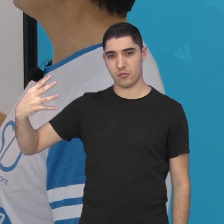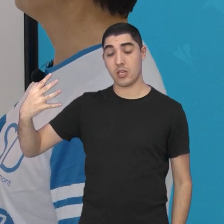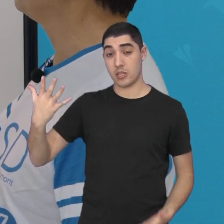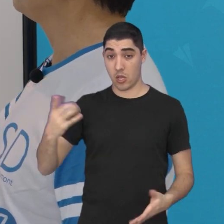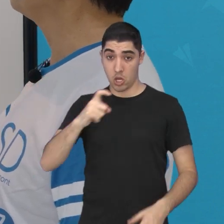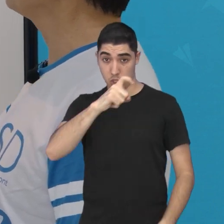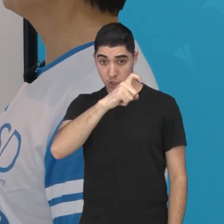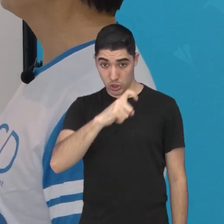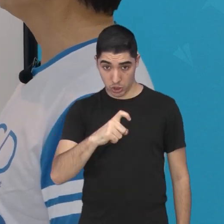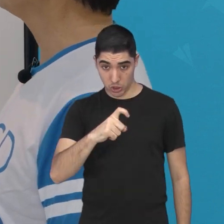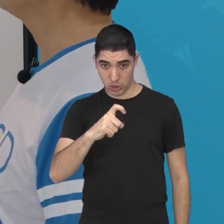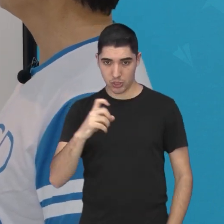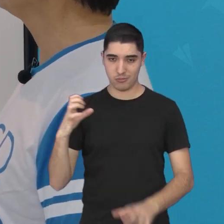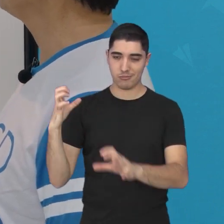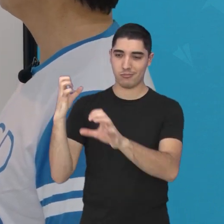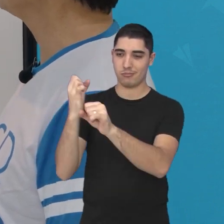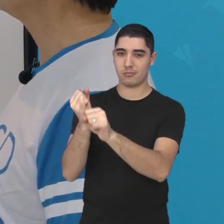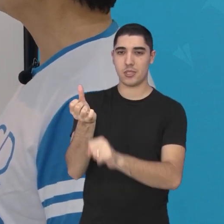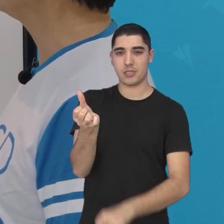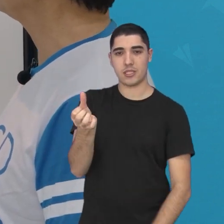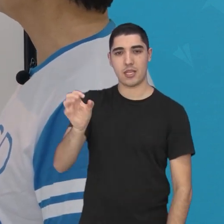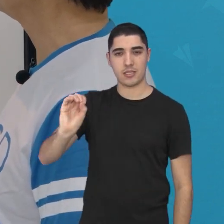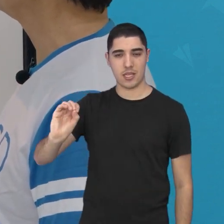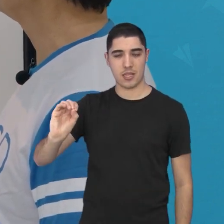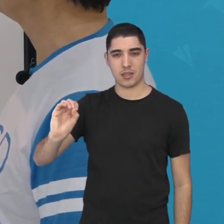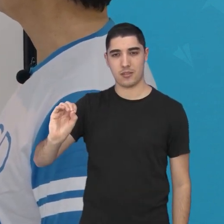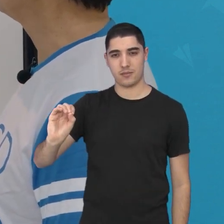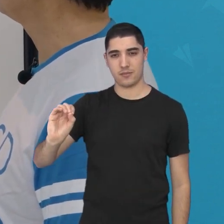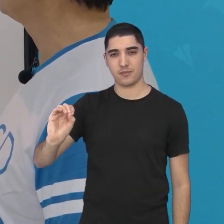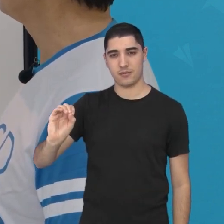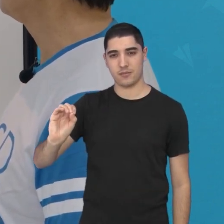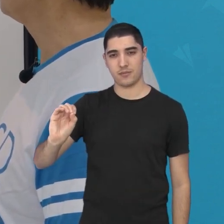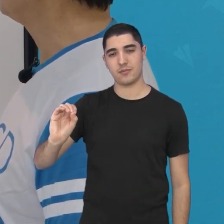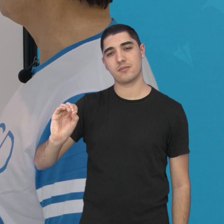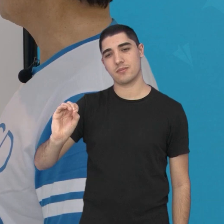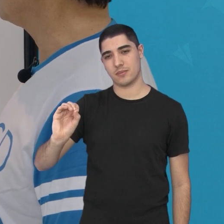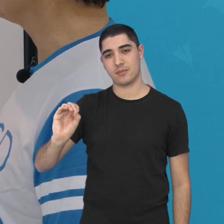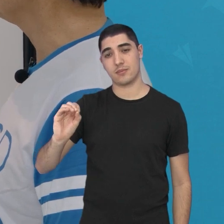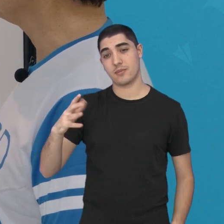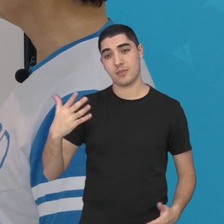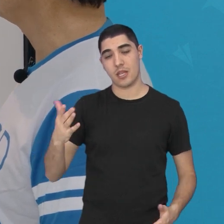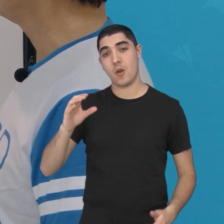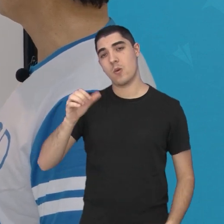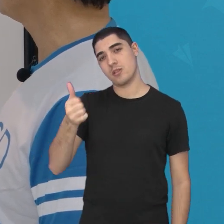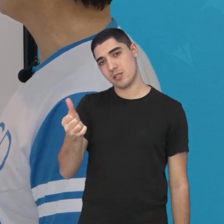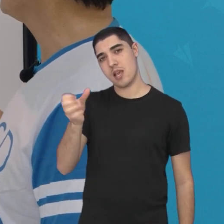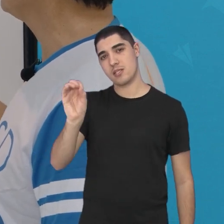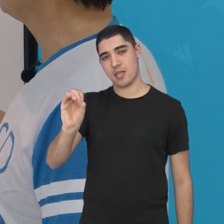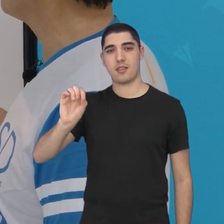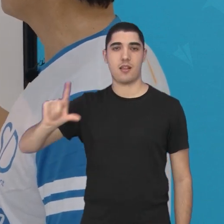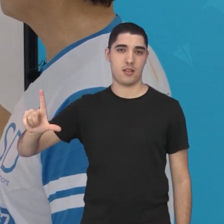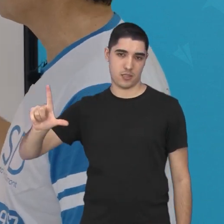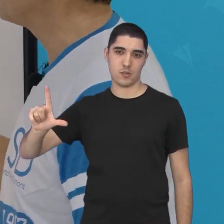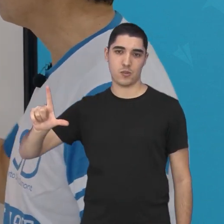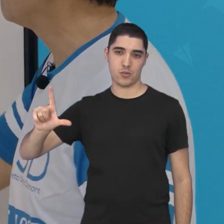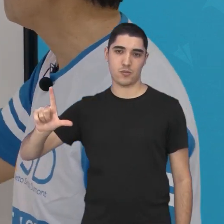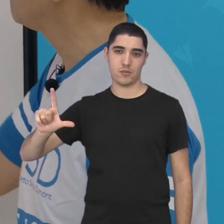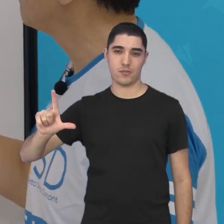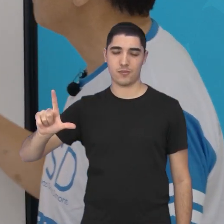Ok? Então x vai ser igual a 60. No caso, 60